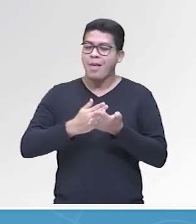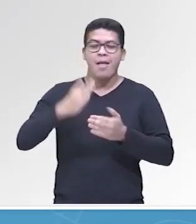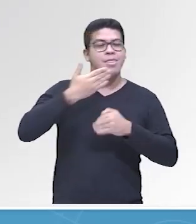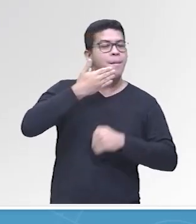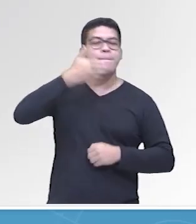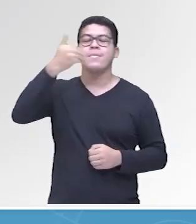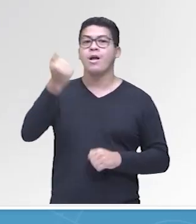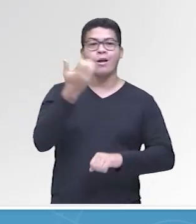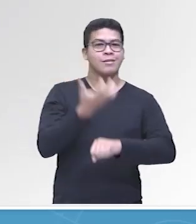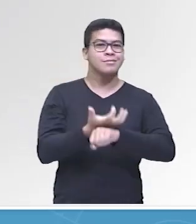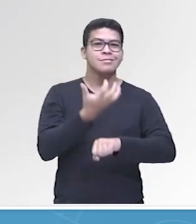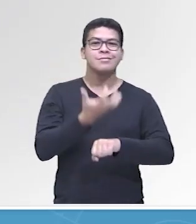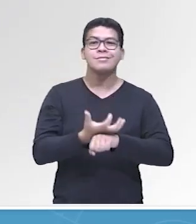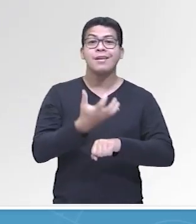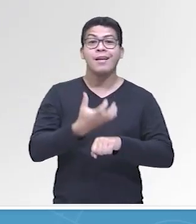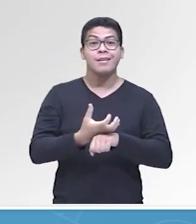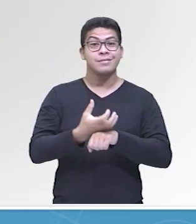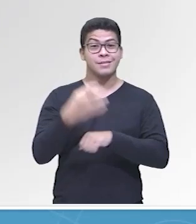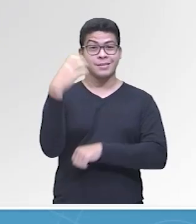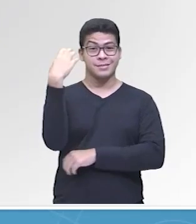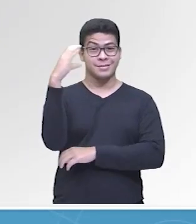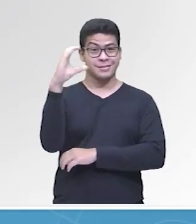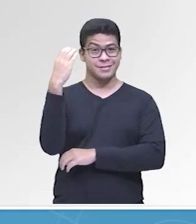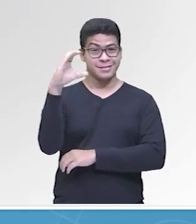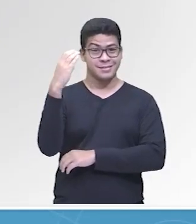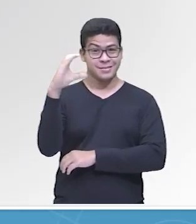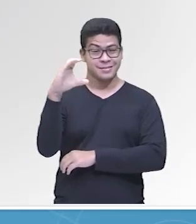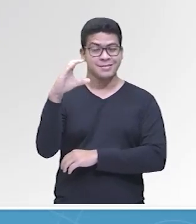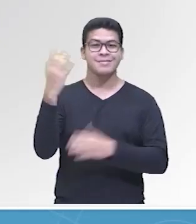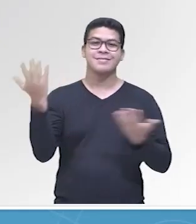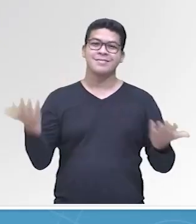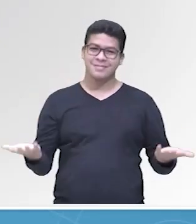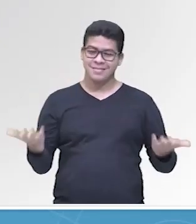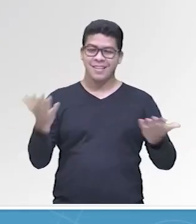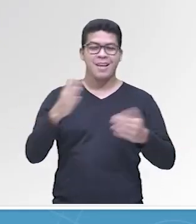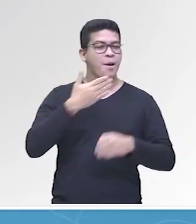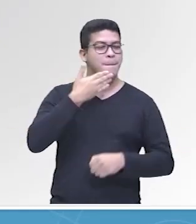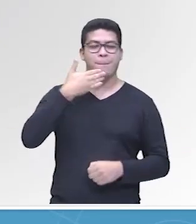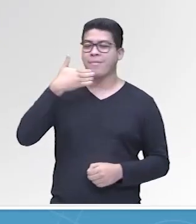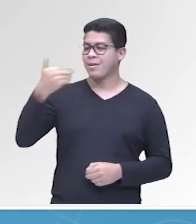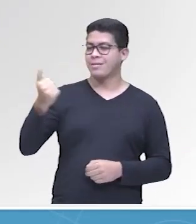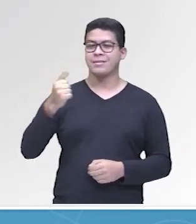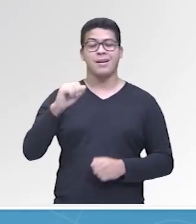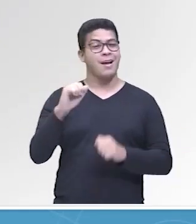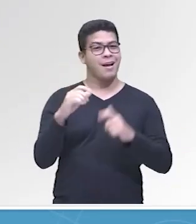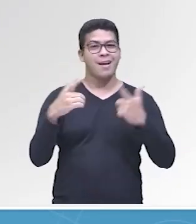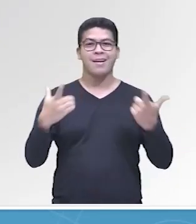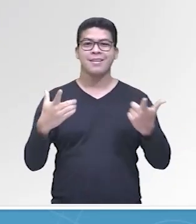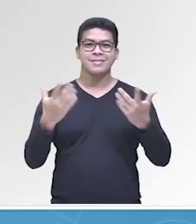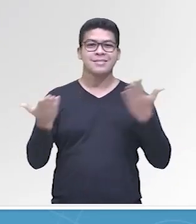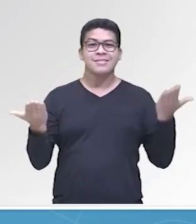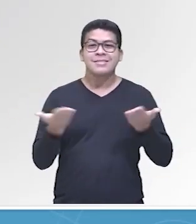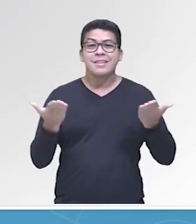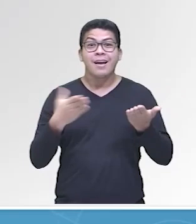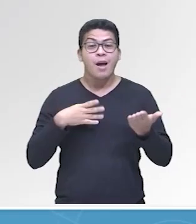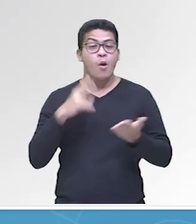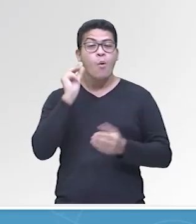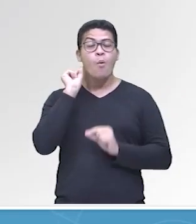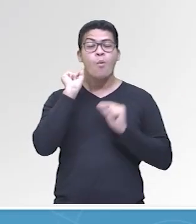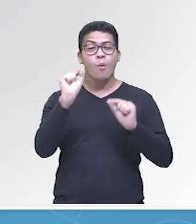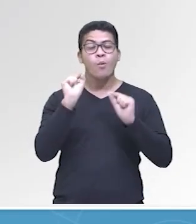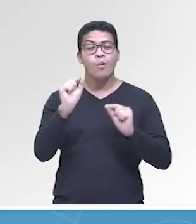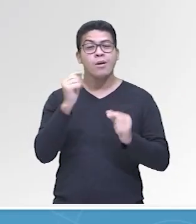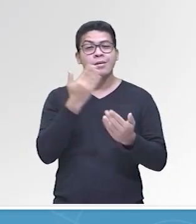disciplina da grade curricular do ensino fundamental, que é a disciplina de ciências, lógico, claro. E vamos ver sobre o que nós vamos